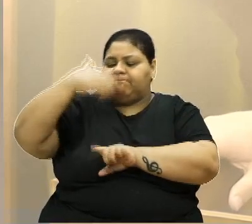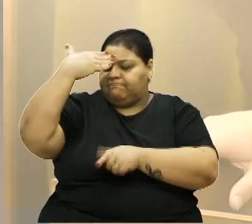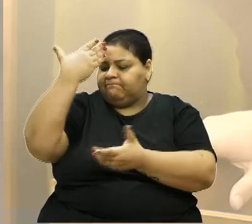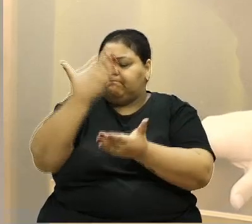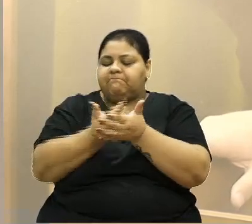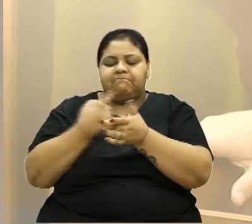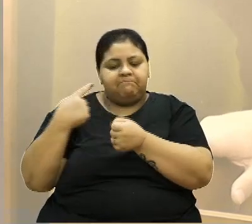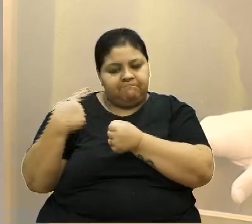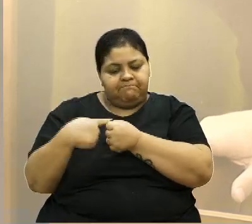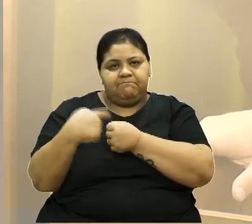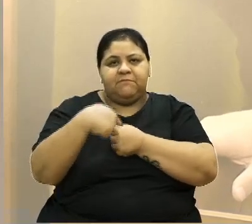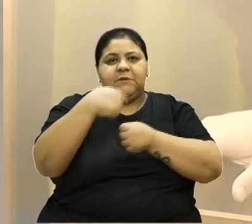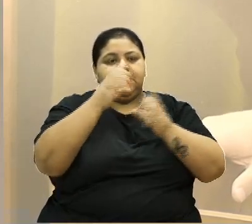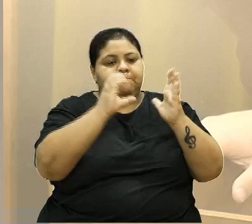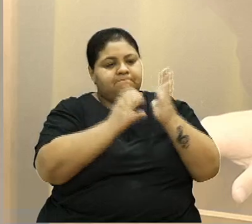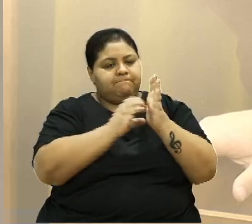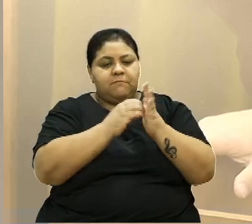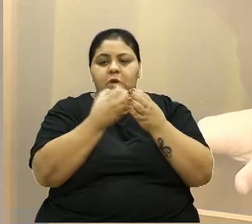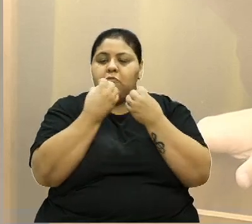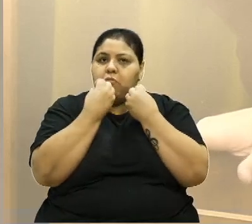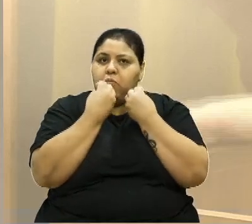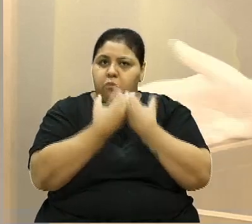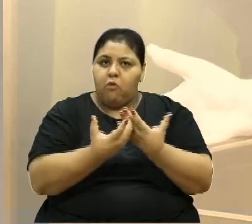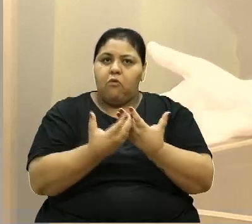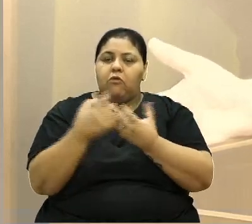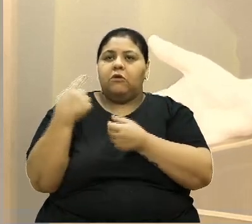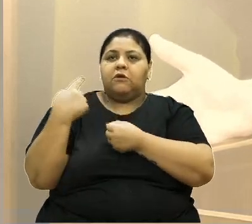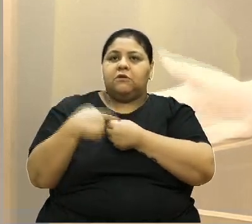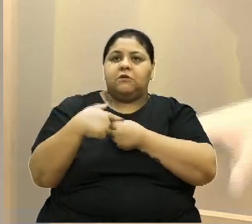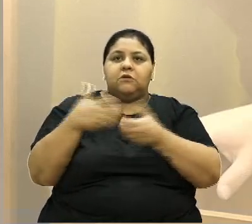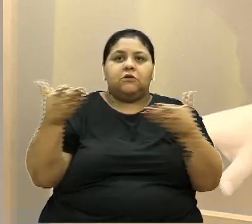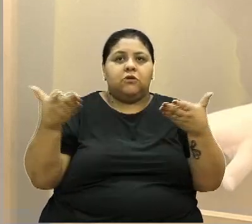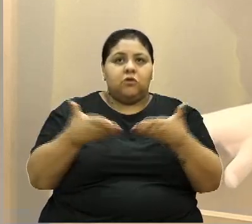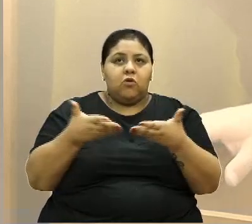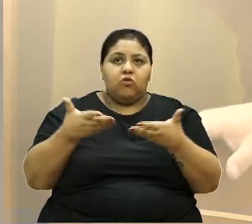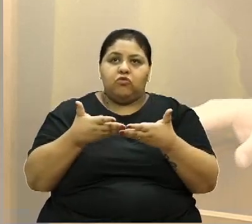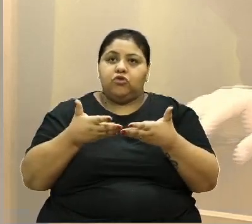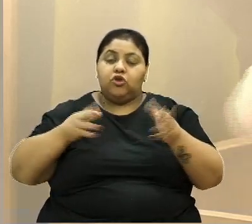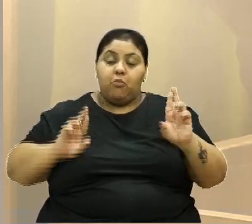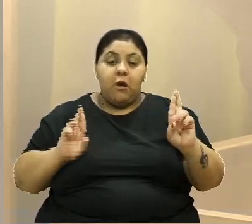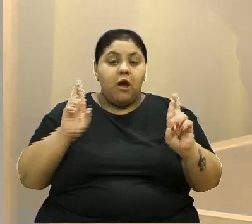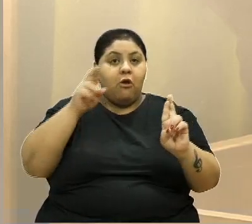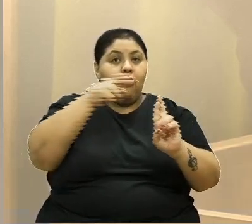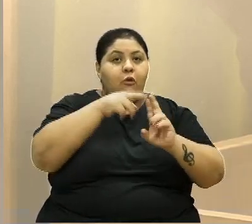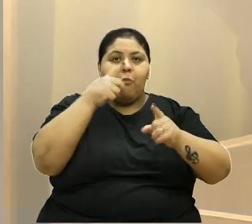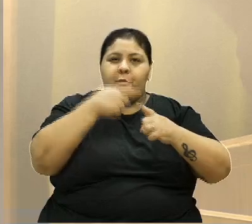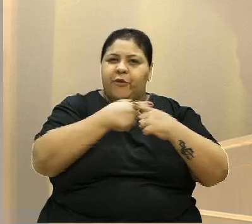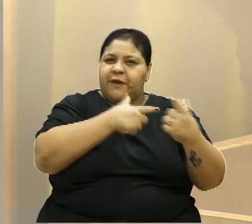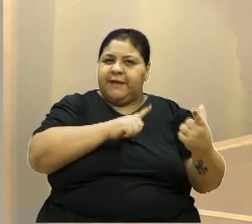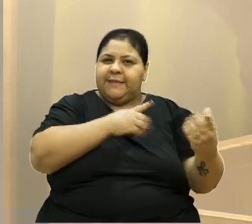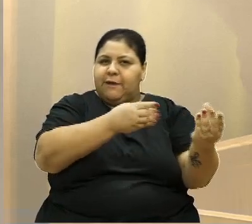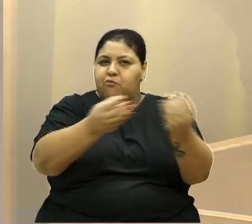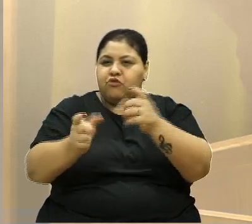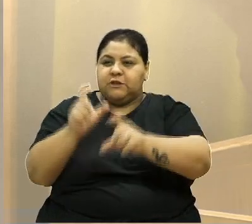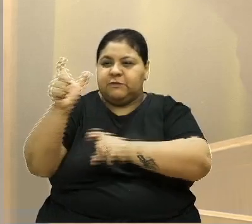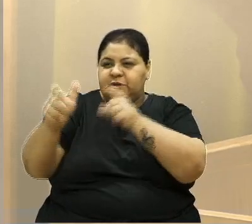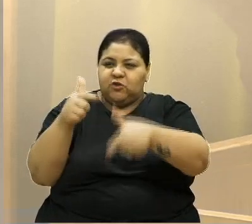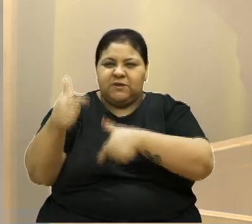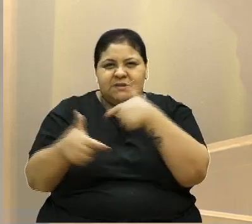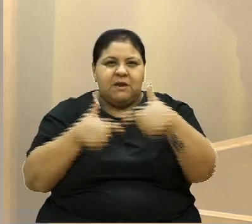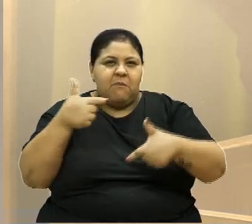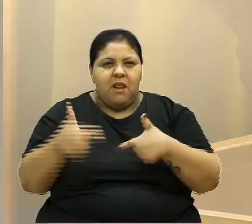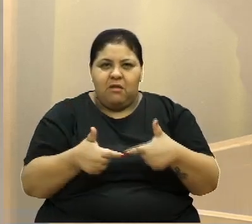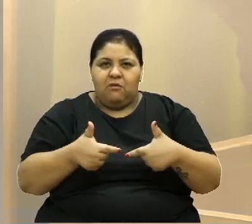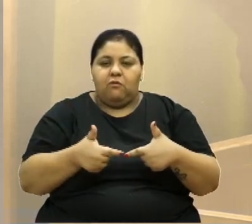cidade tem servidores muito bons, e se Caxias do Sul hoje é uma grande referência, é porque tem muita gente boa que trabalha e que faz um trabalho